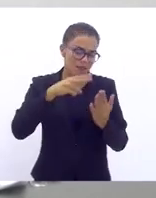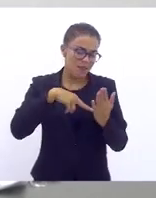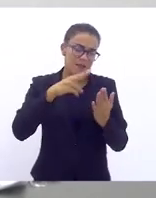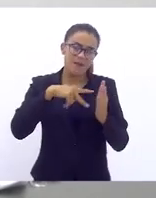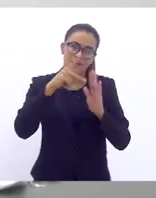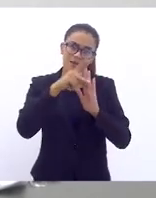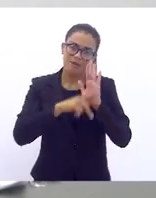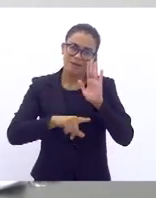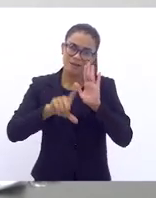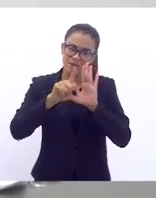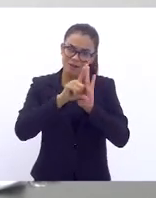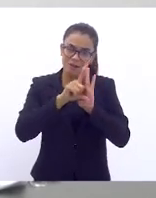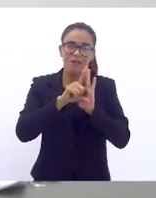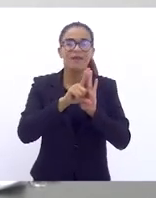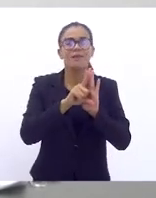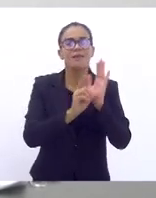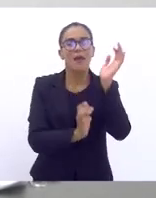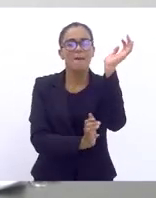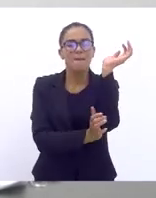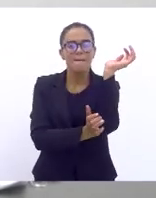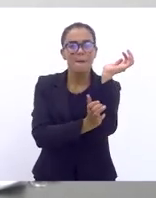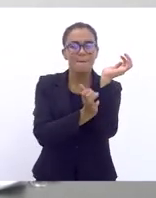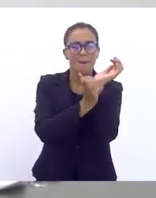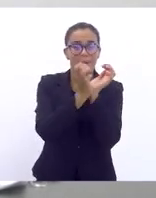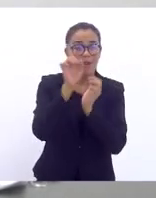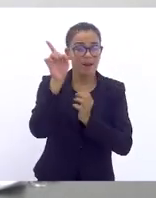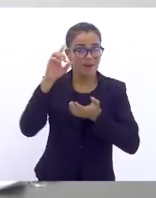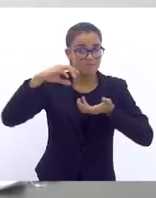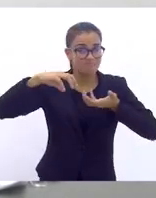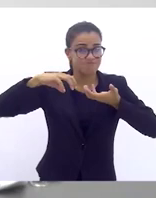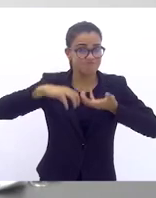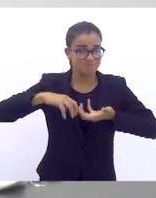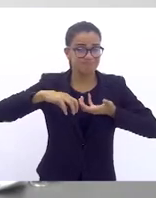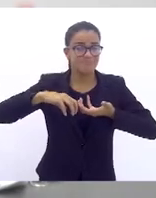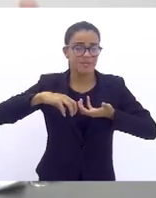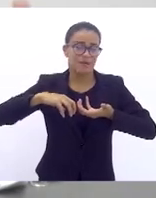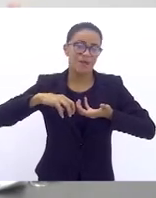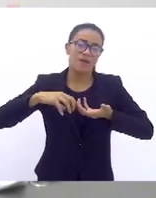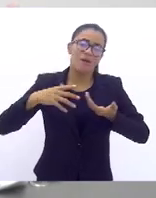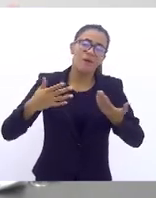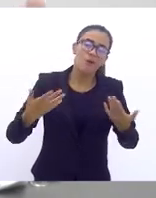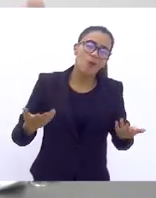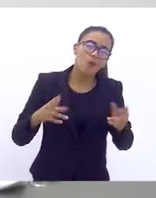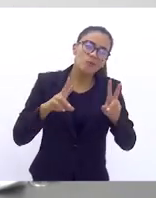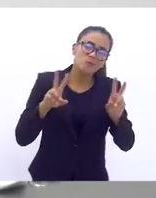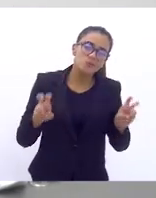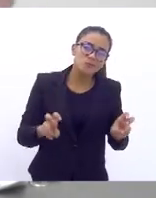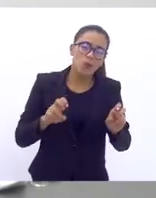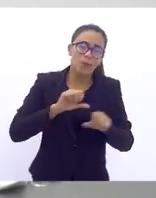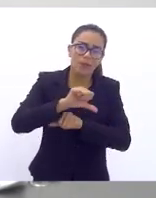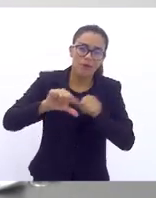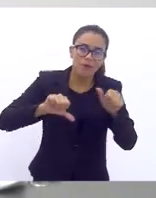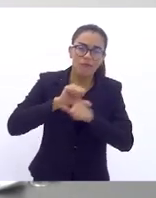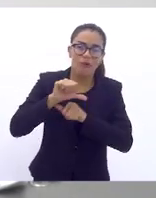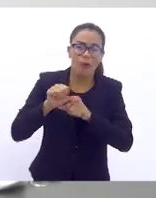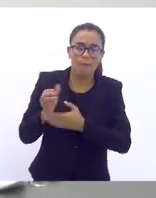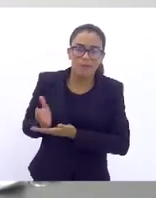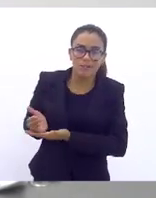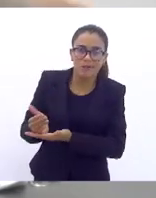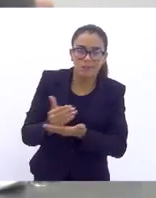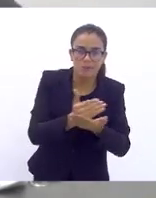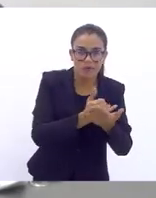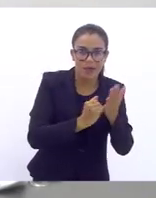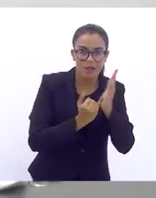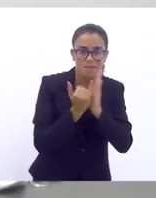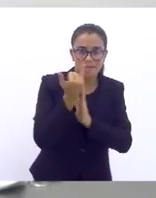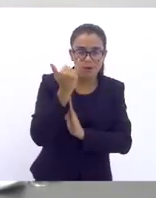projetos que estão lá em tramitação no Congresso Nacional que seja sobre reforma tributária que seja